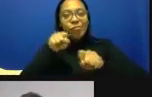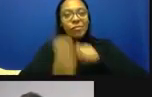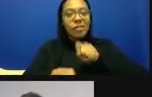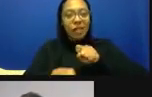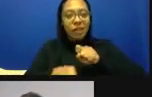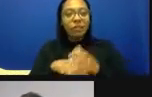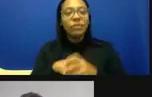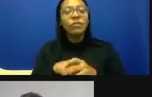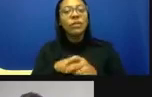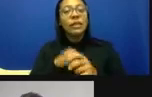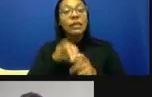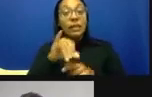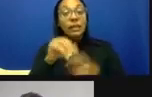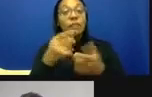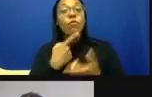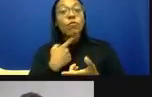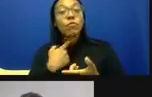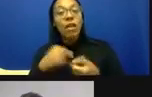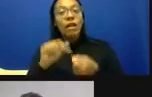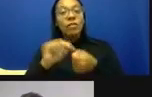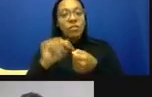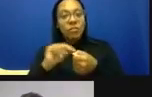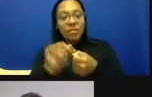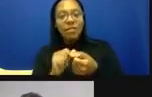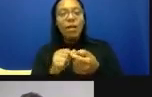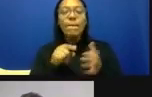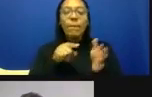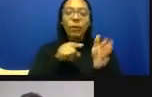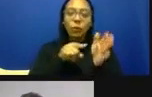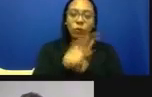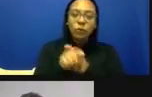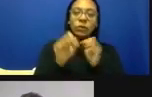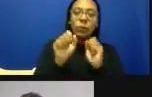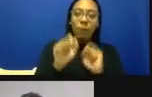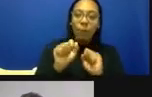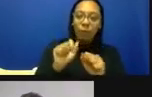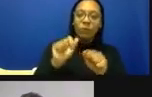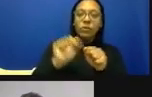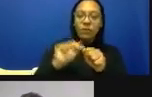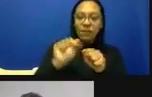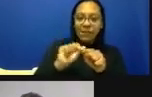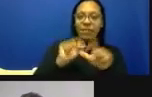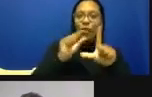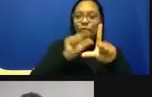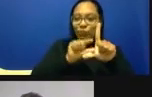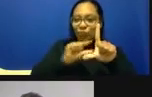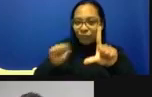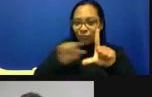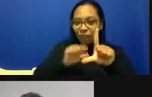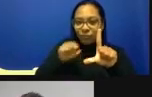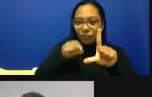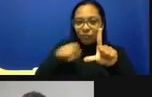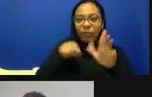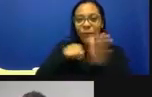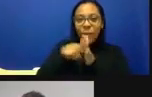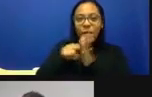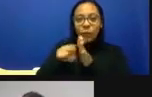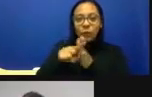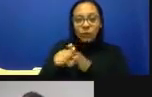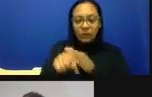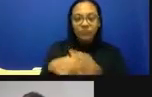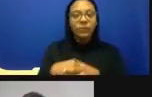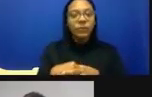para nós, alguma colocação, pode fazer aqui nos comentários que a gente vai responder até o final da live, tá?